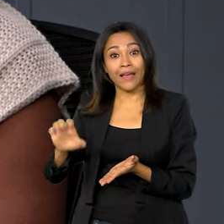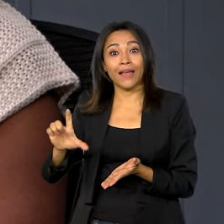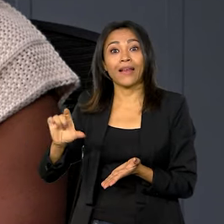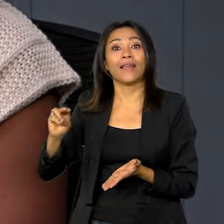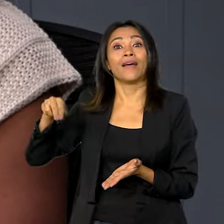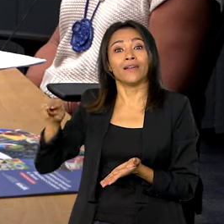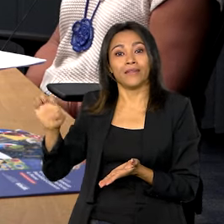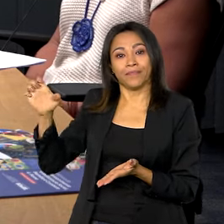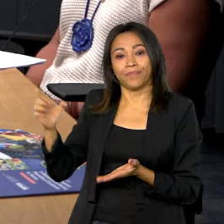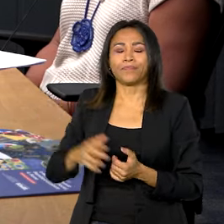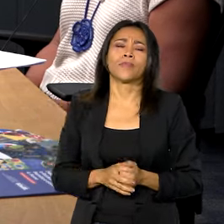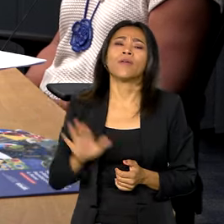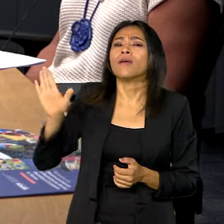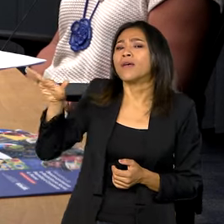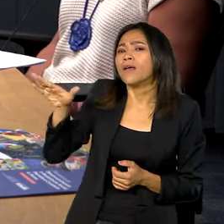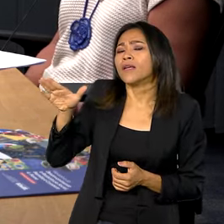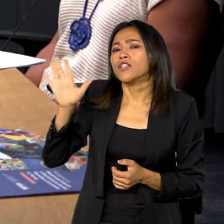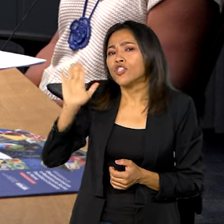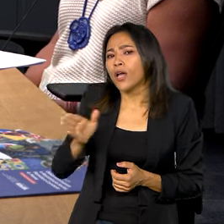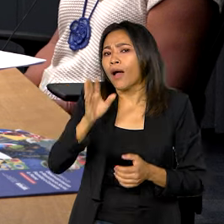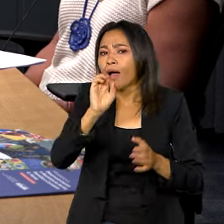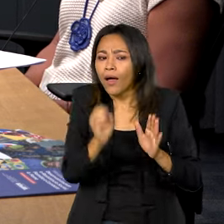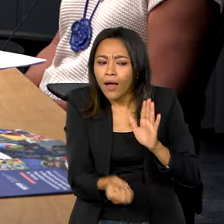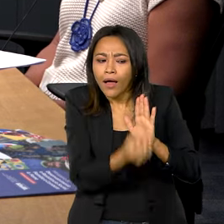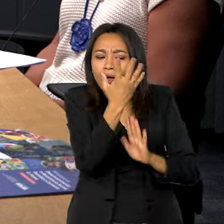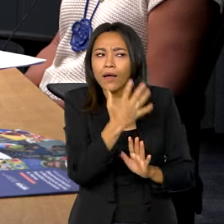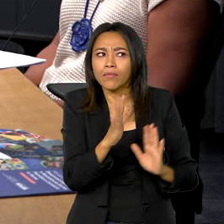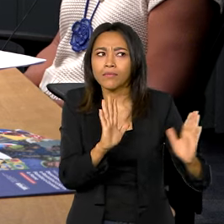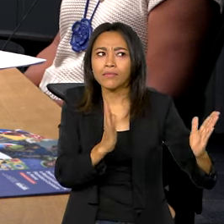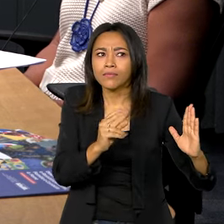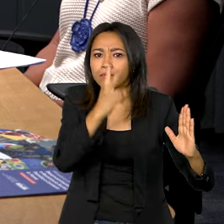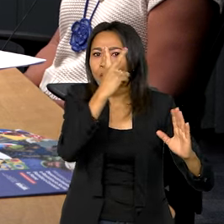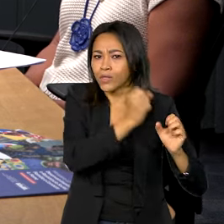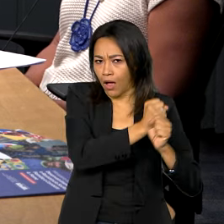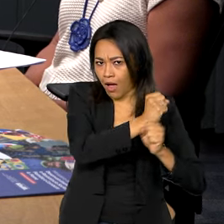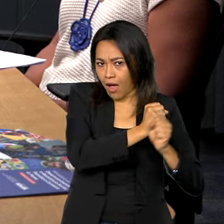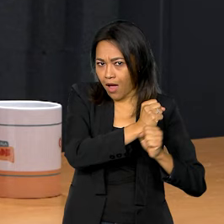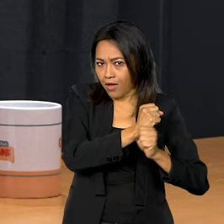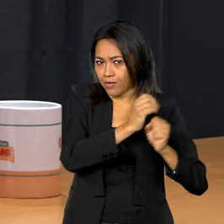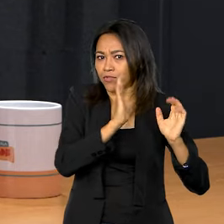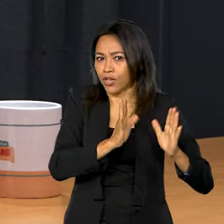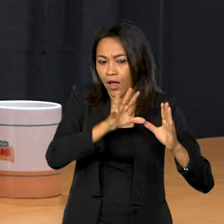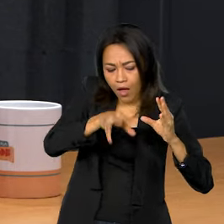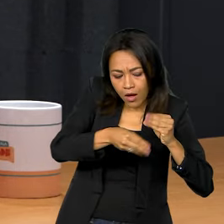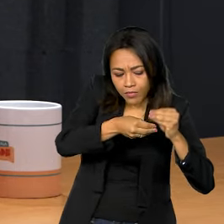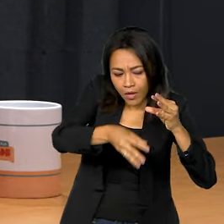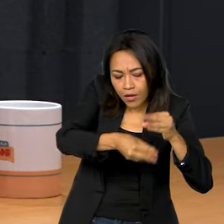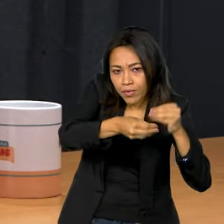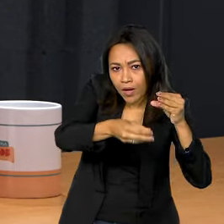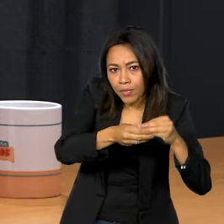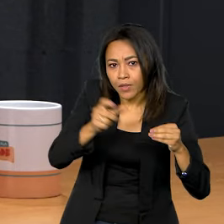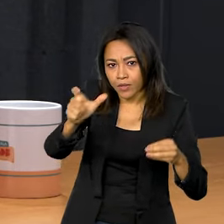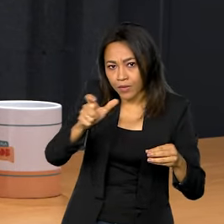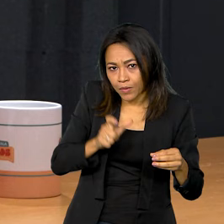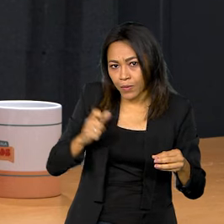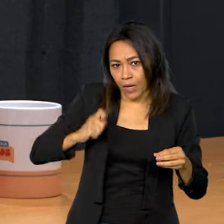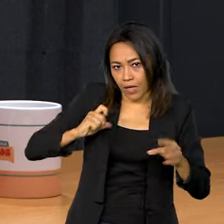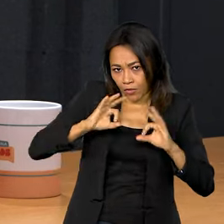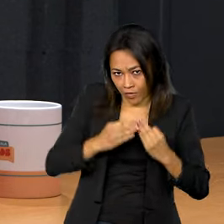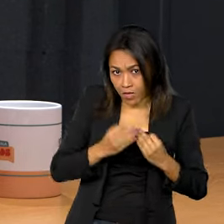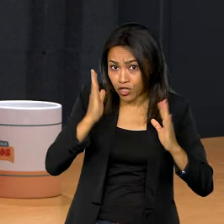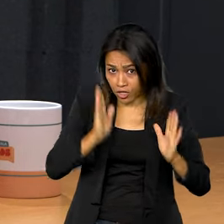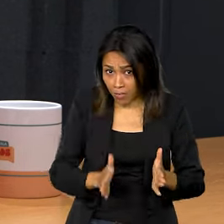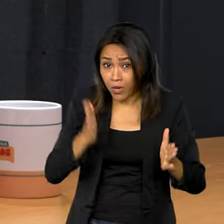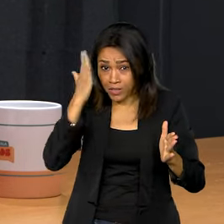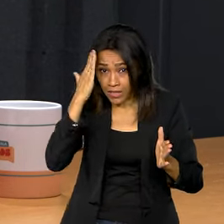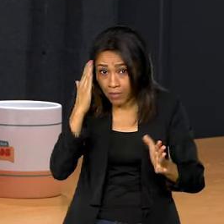Aquino secretária apesar de ter sido implementado há menos de 2 anos esses adicionais do Bolsa Família